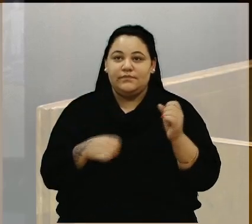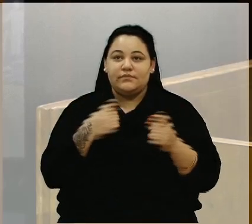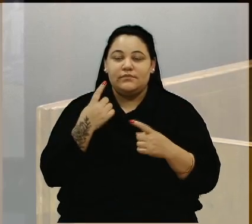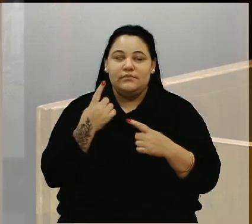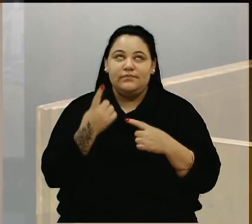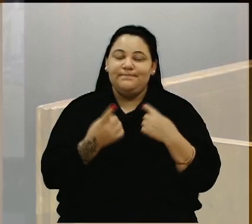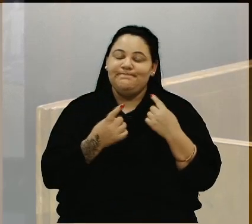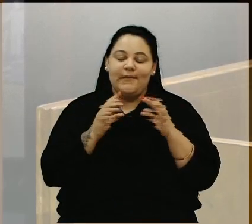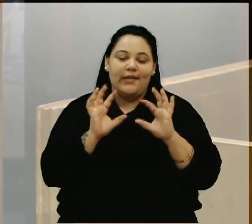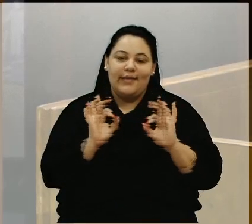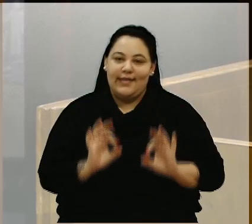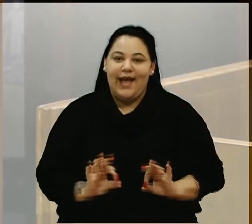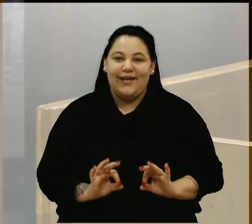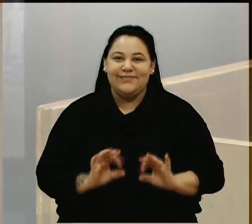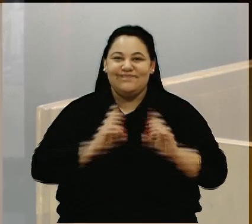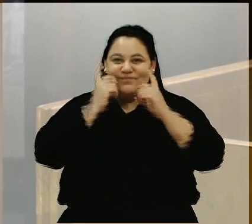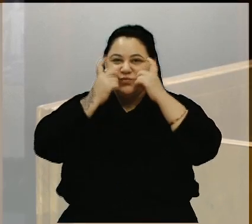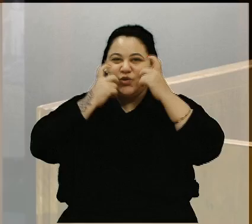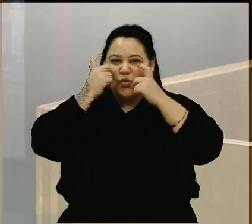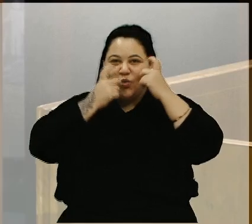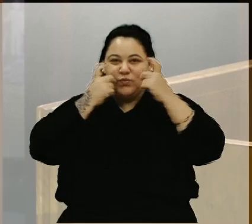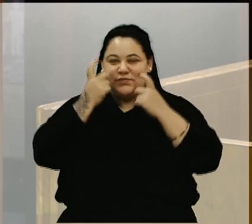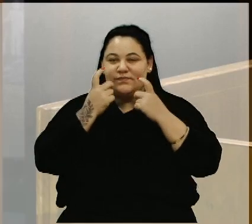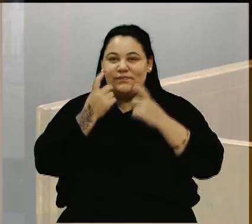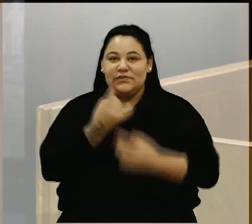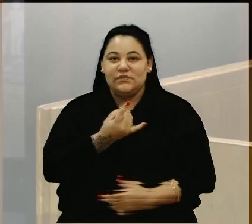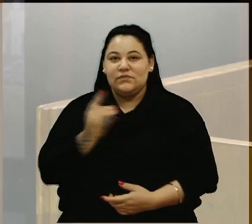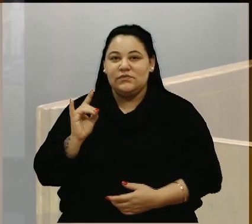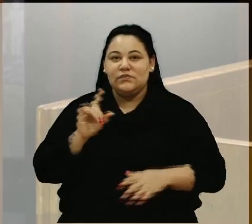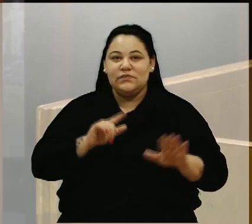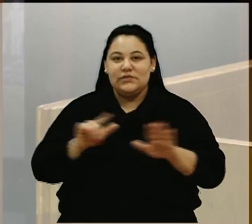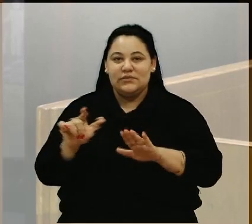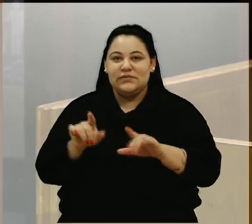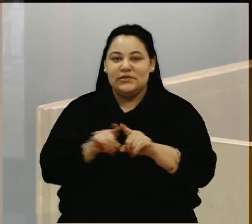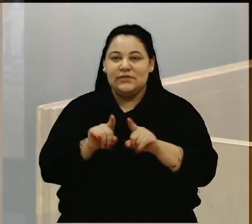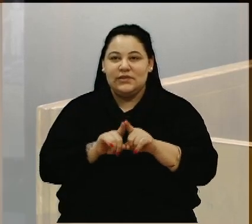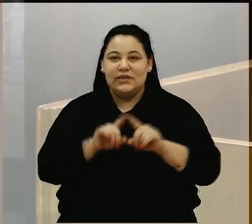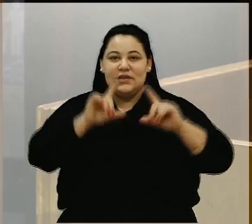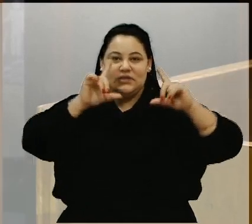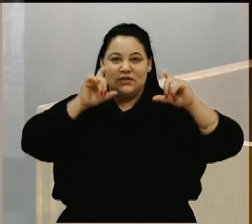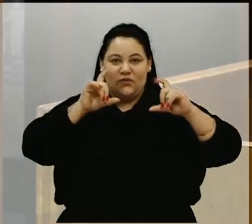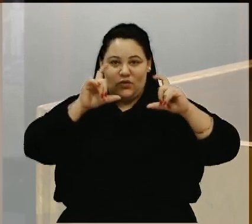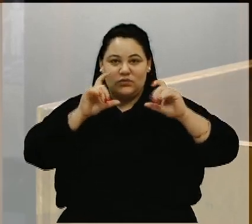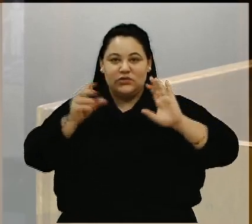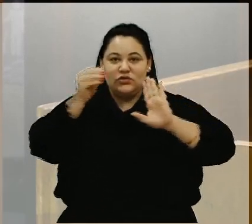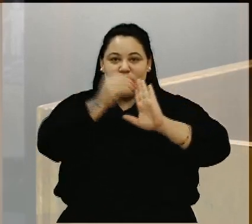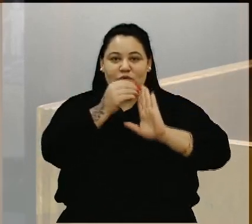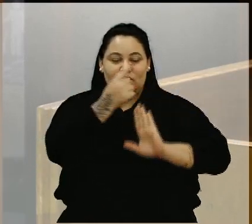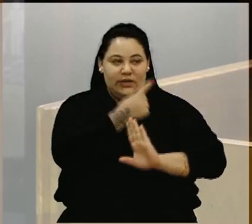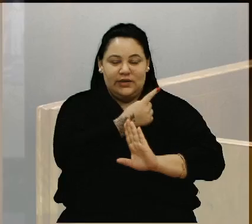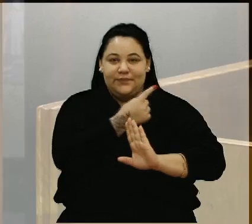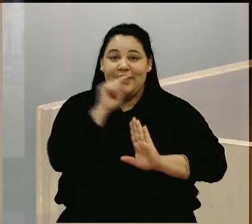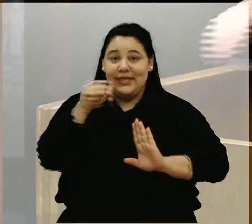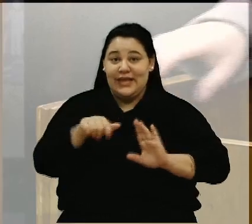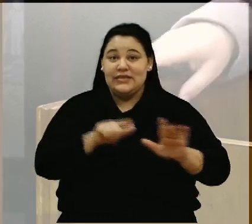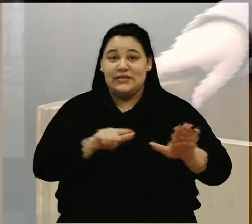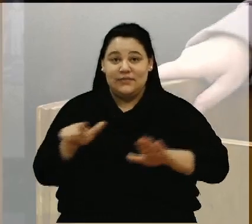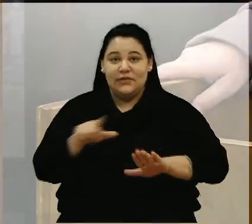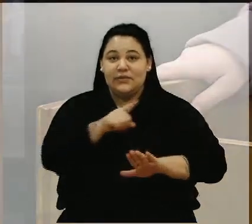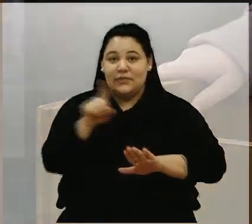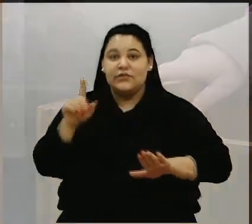são bem preocupantes e nas últimas semanas, e essas fotos que a gente colocou aqui são dessa semana, até para ficar bem